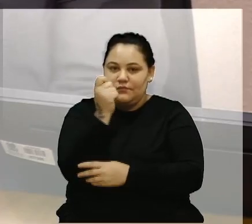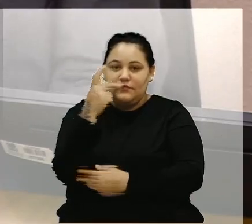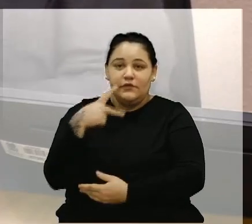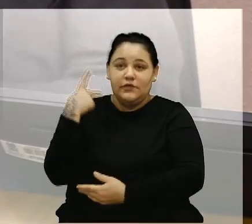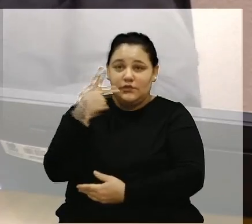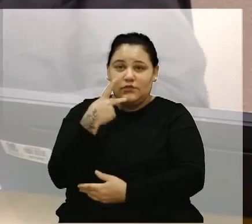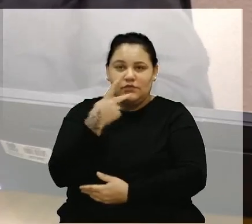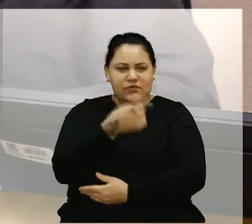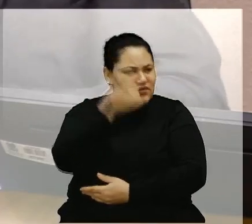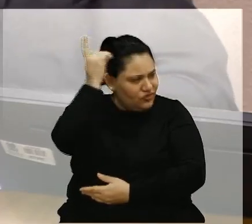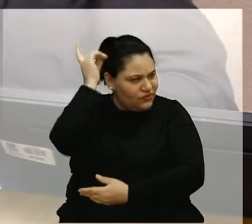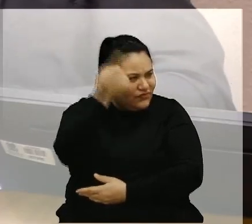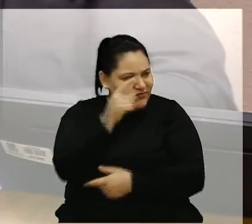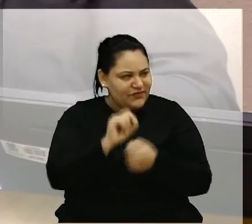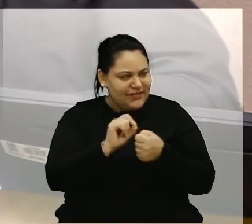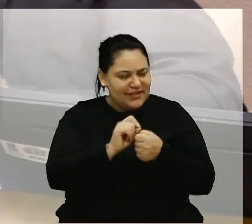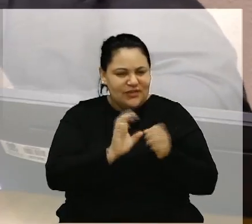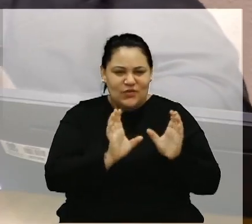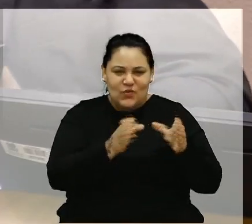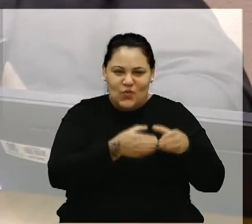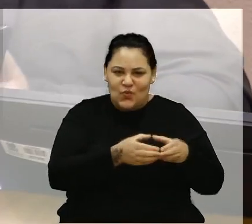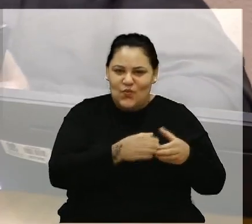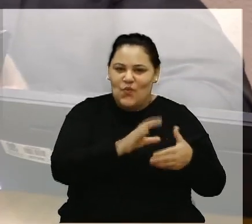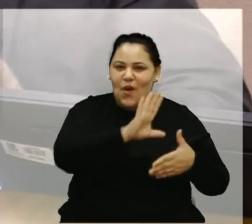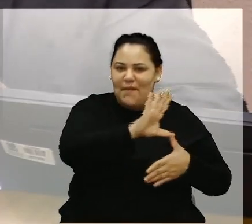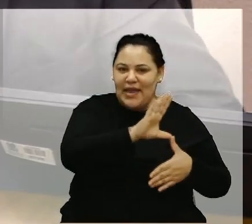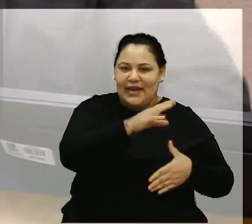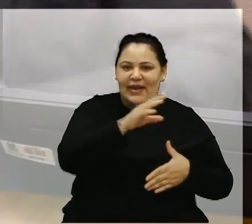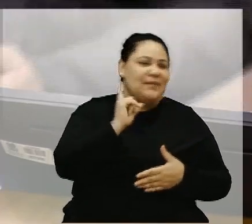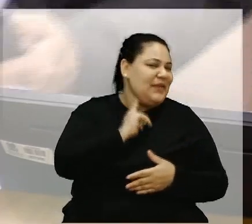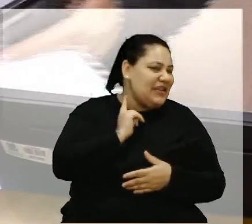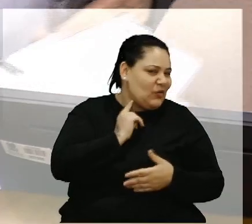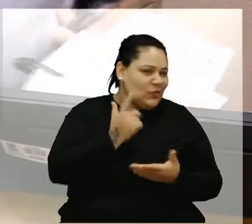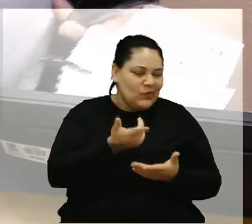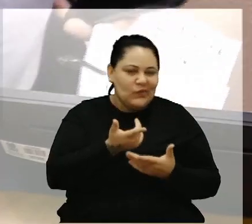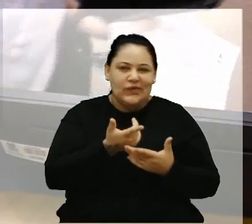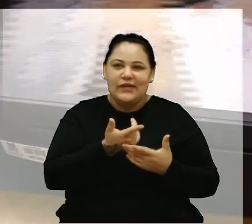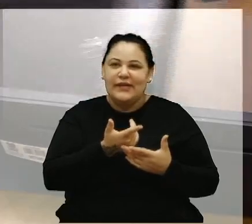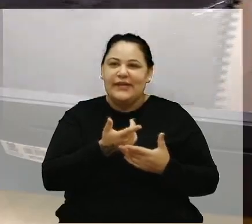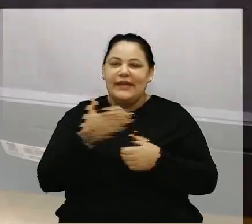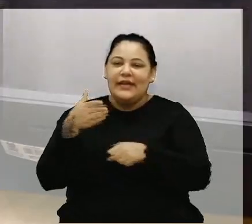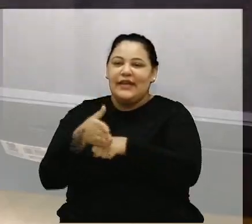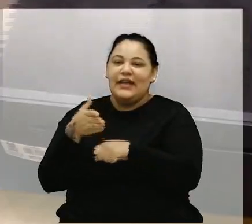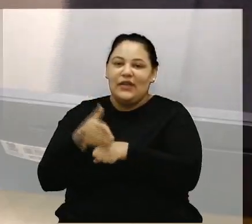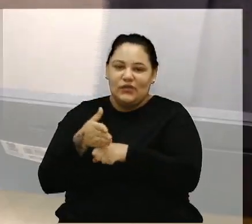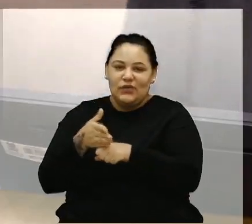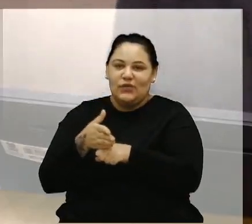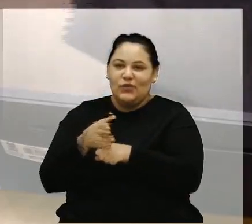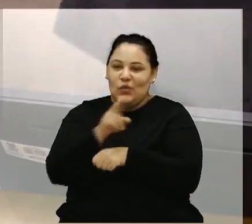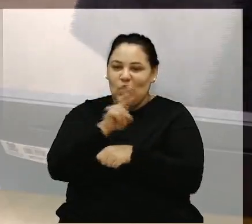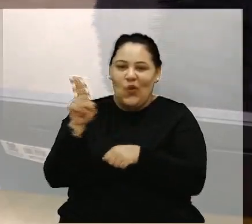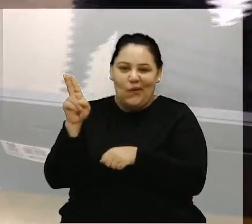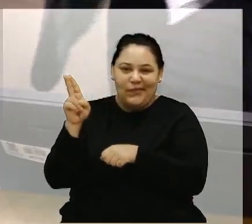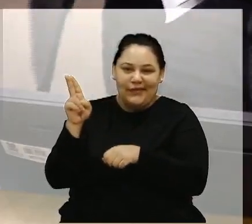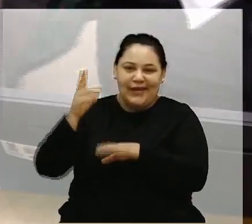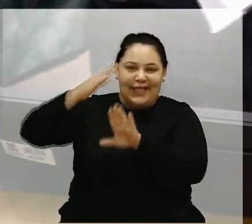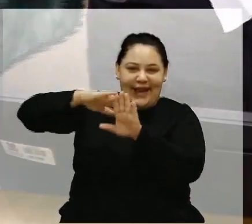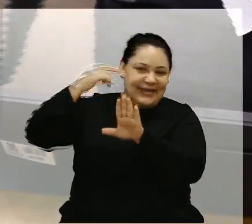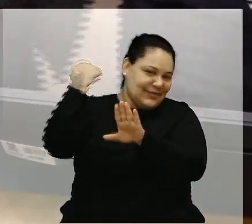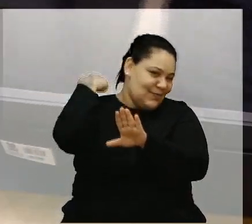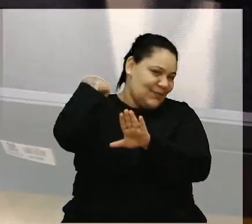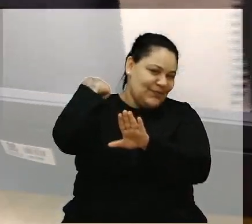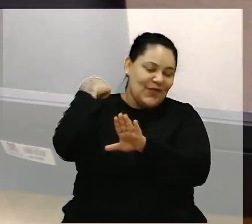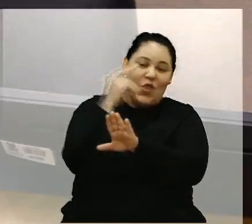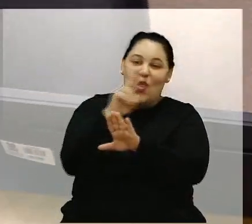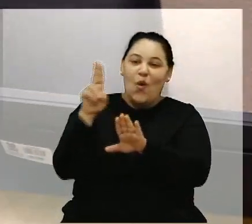Atlético Mineiro. Eu fiz um voto para o América Mineiro, que entrou com camisas com o nome das cidades afetadas para auxiliar. Fiz um voto para o